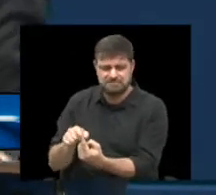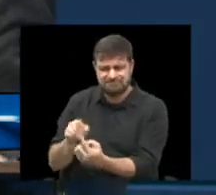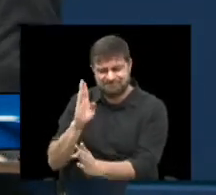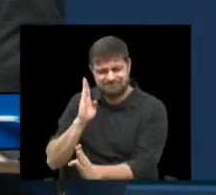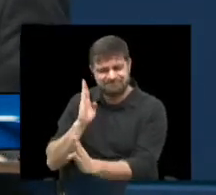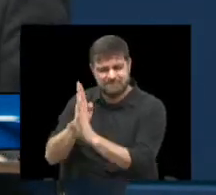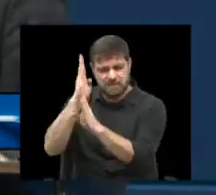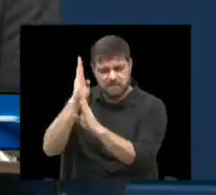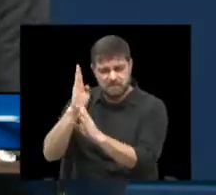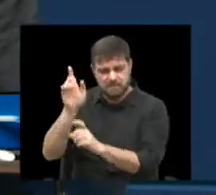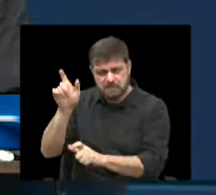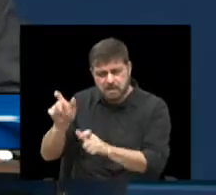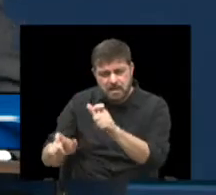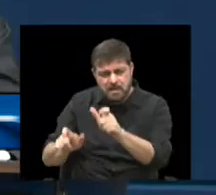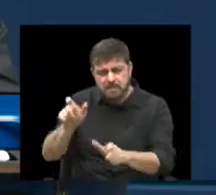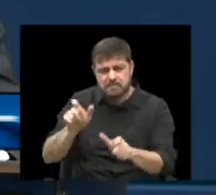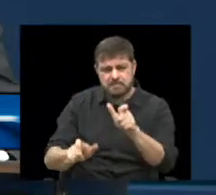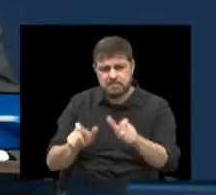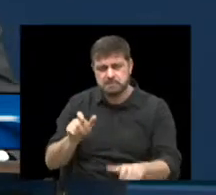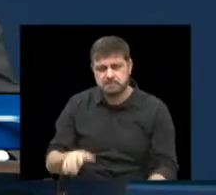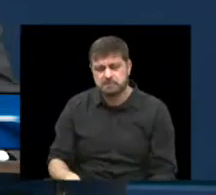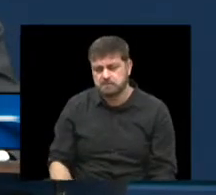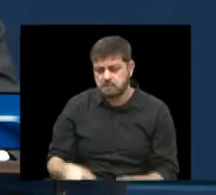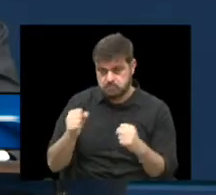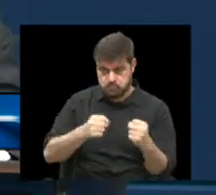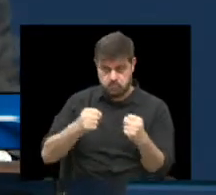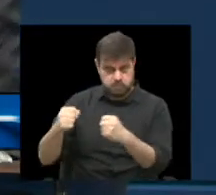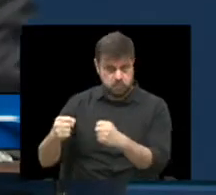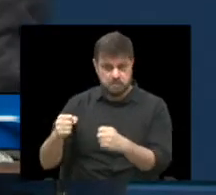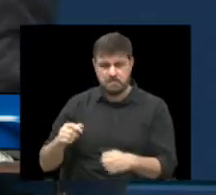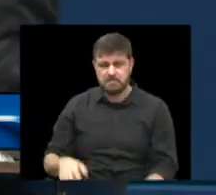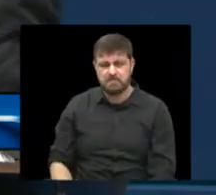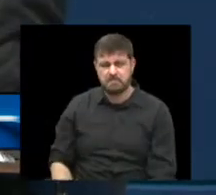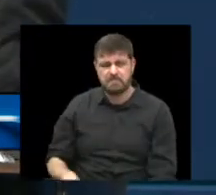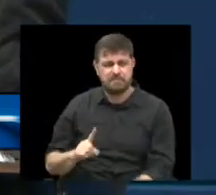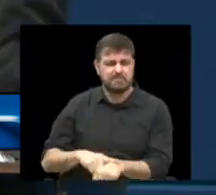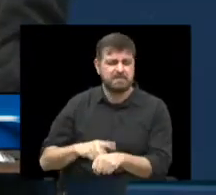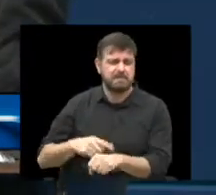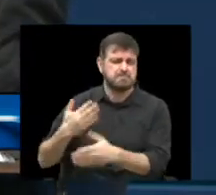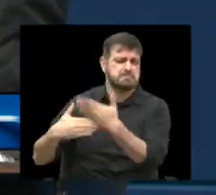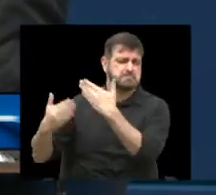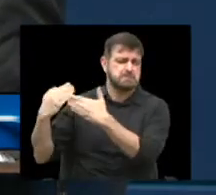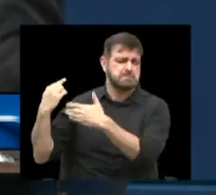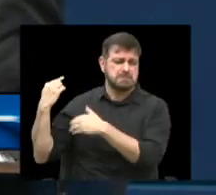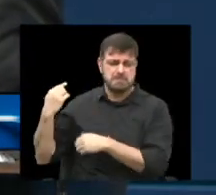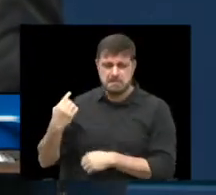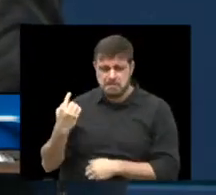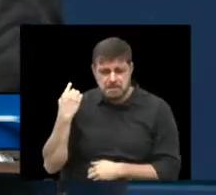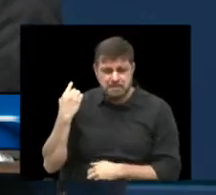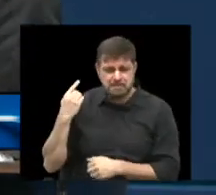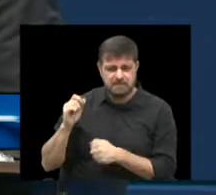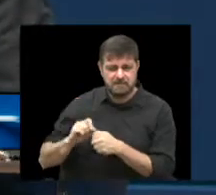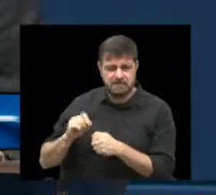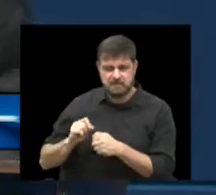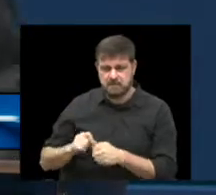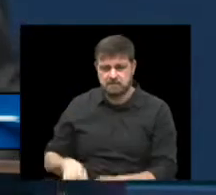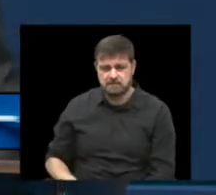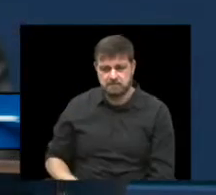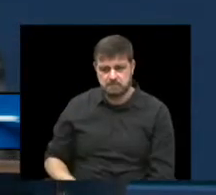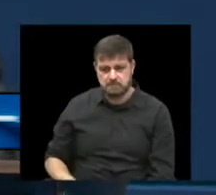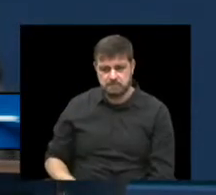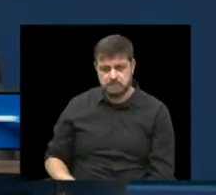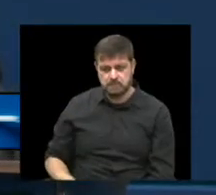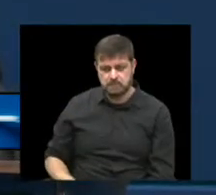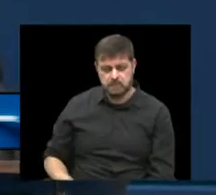aqueles que estavam no poder quando foi feito os benefícios do